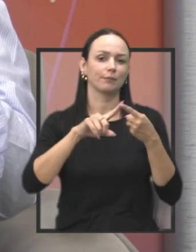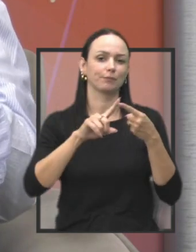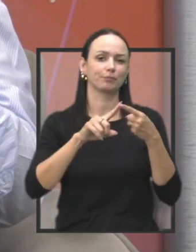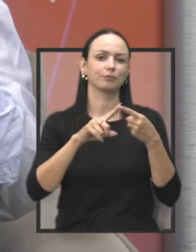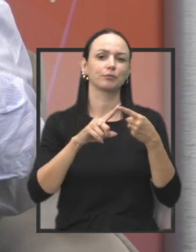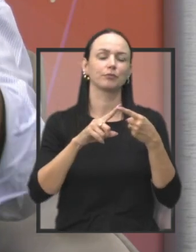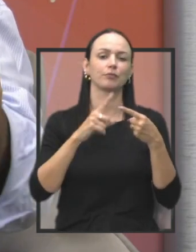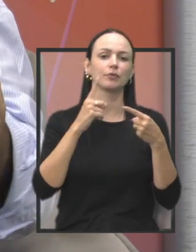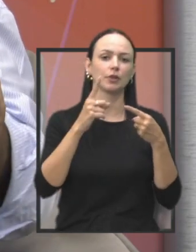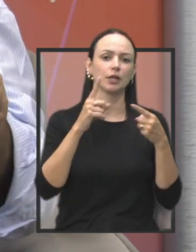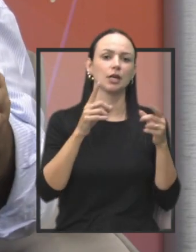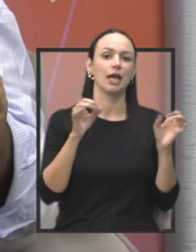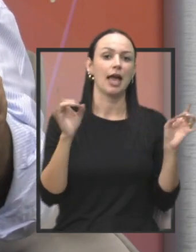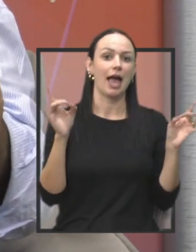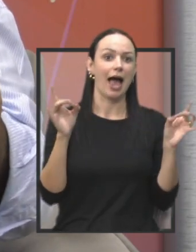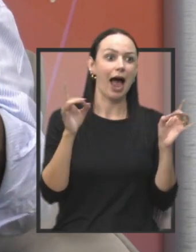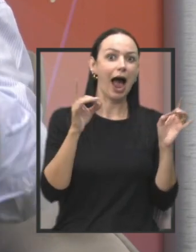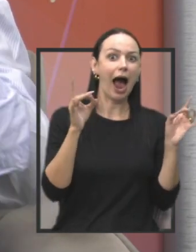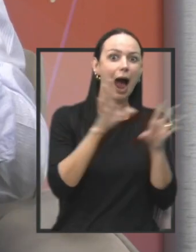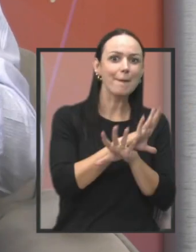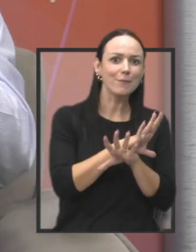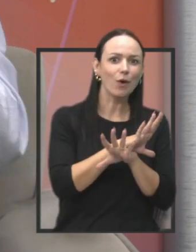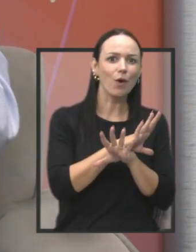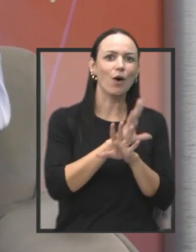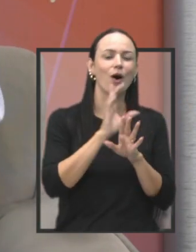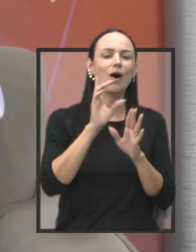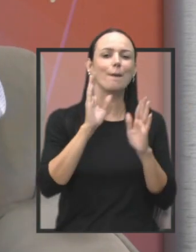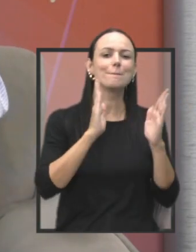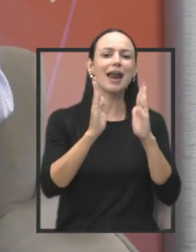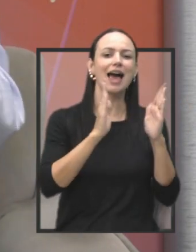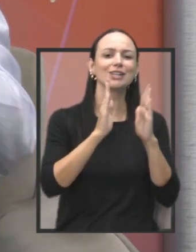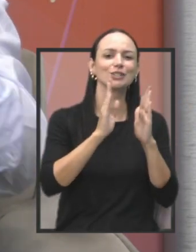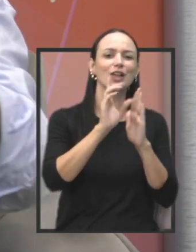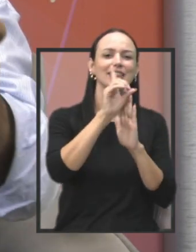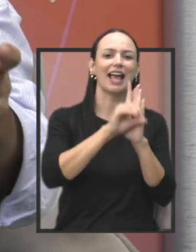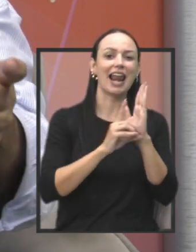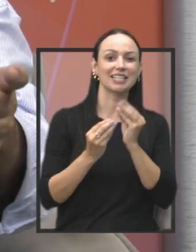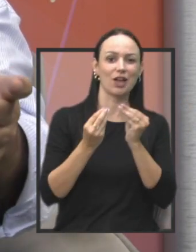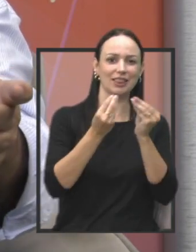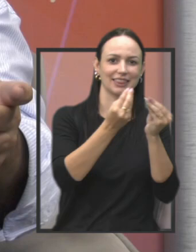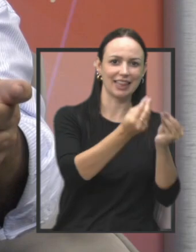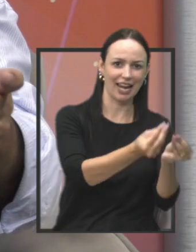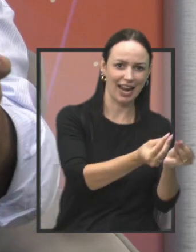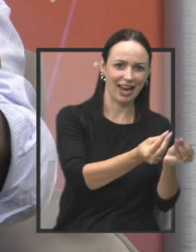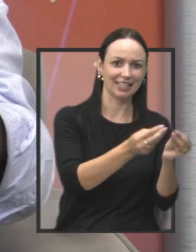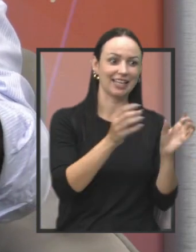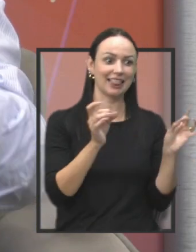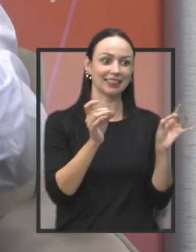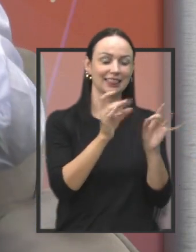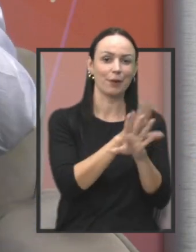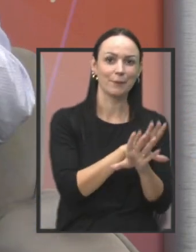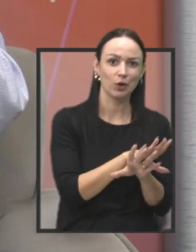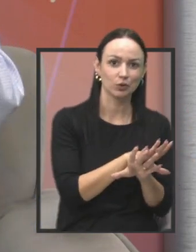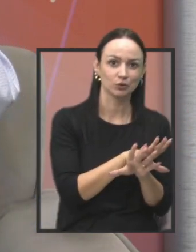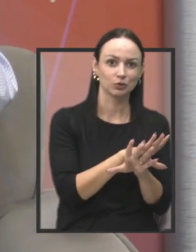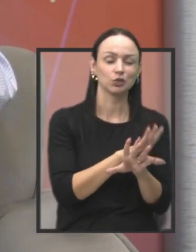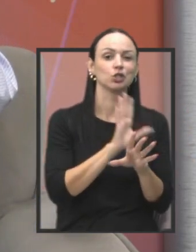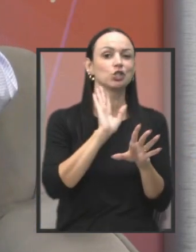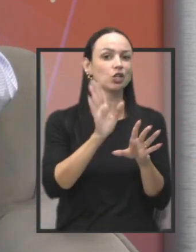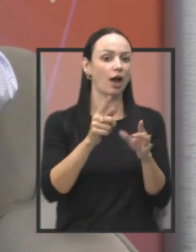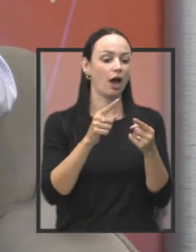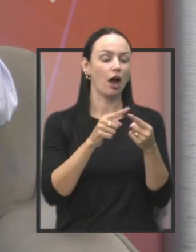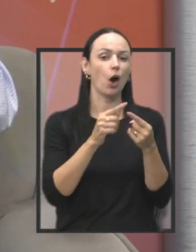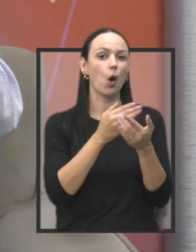vai coincidir com o término da declaração, então, de repente, vai estar terminando lá o prazo e já